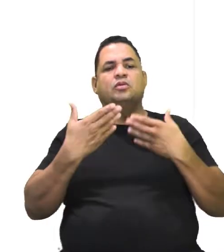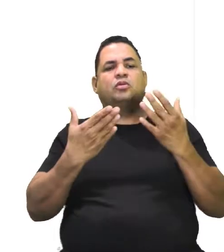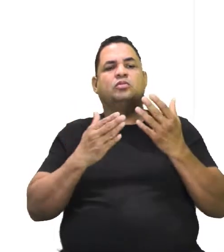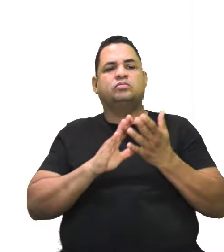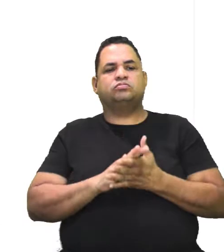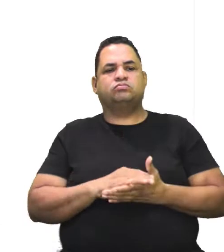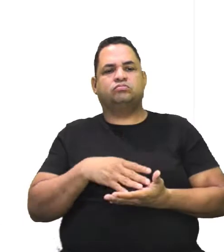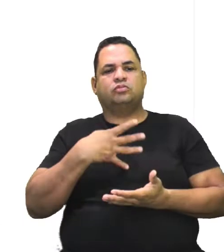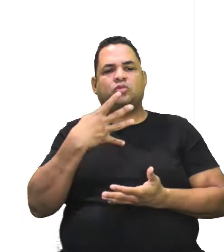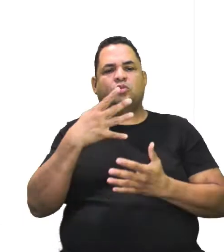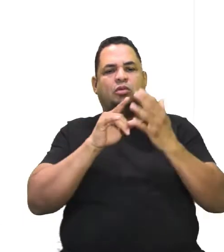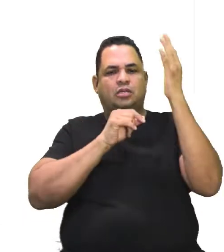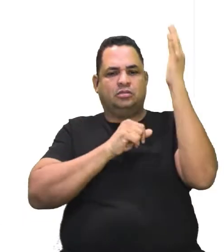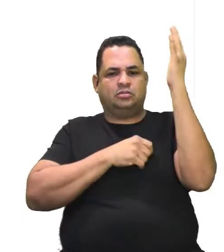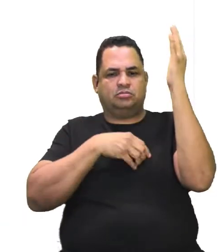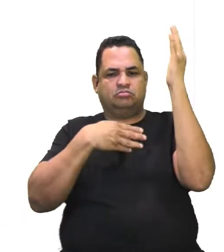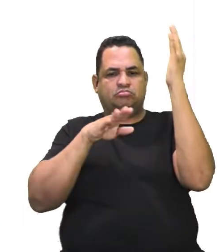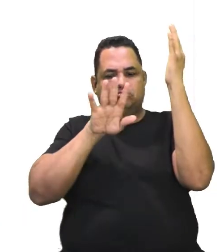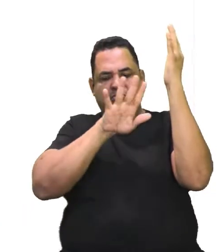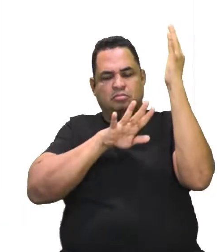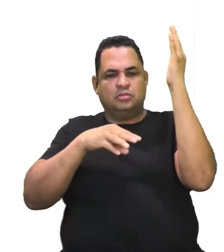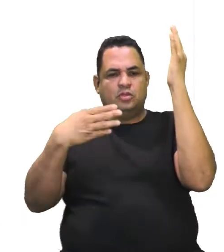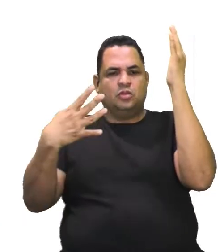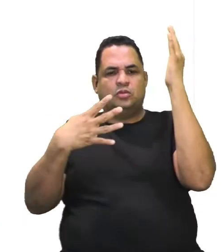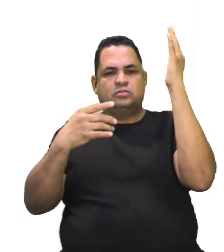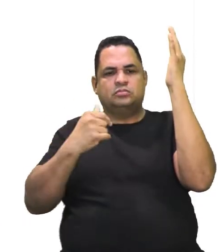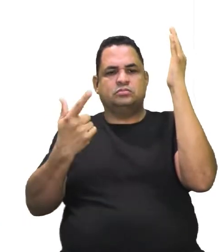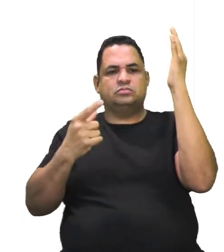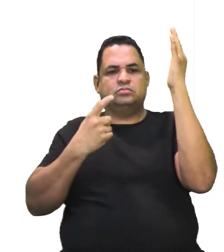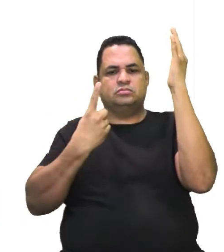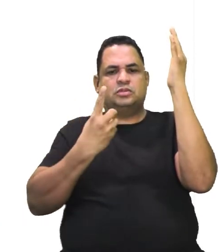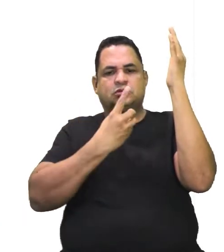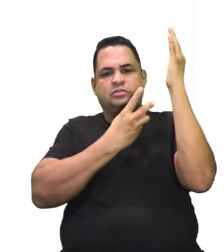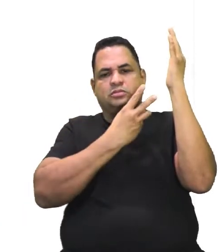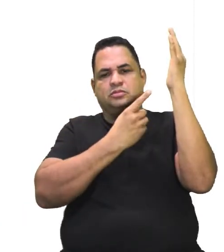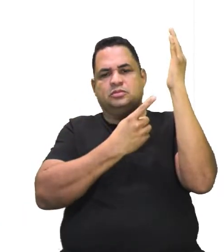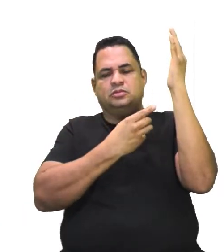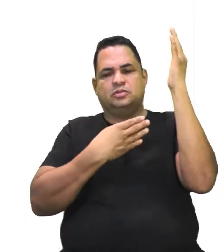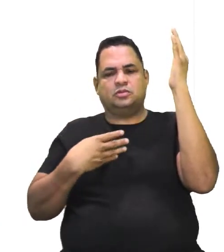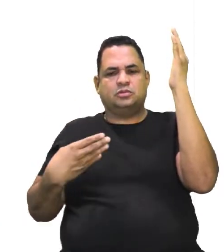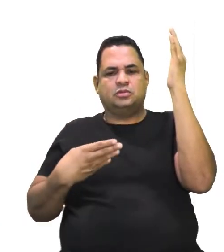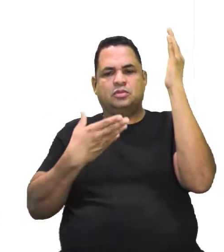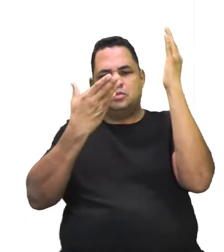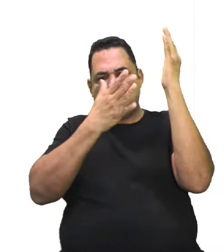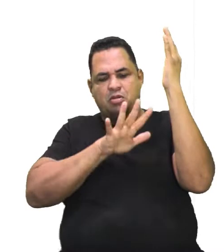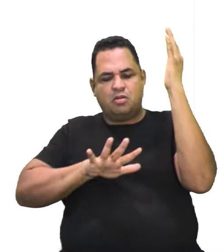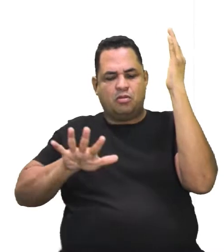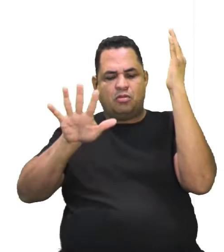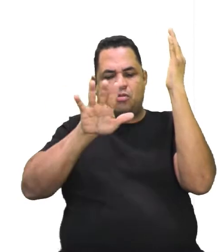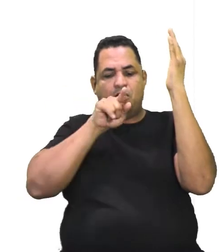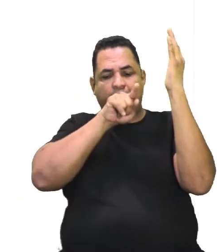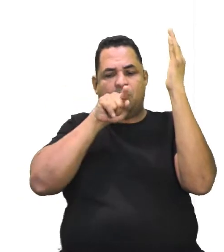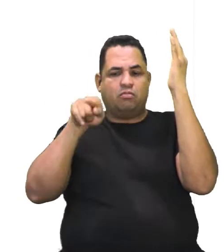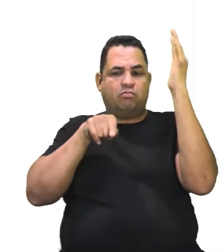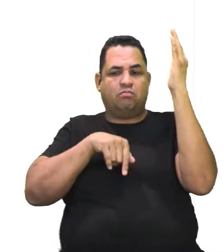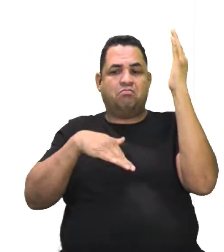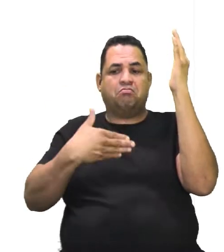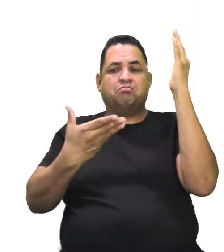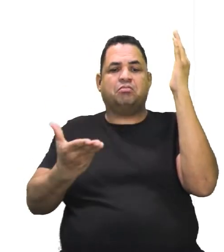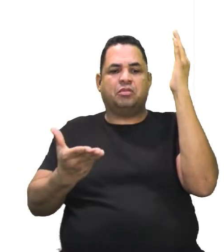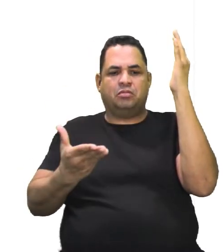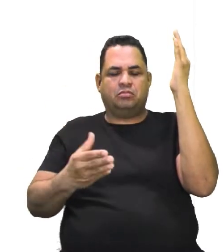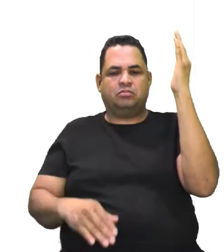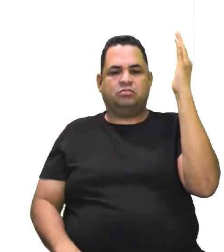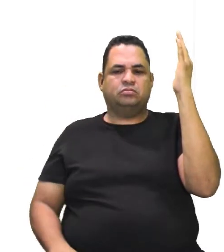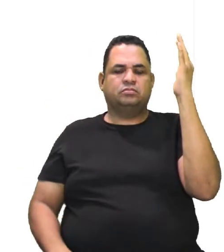pertence ao 4º quadrante, ao 3º quadrante, ao 2º quadrante ou ao 1º